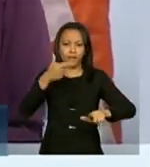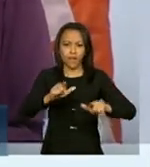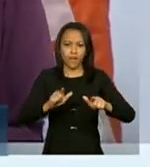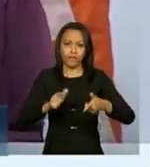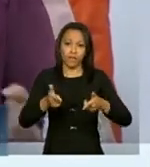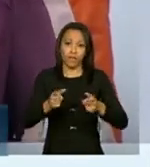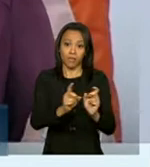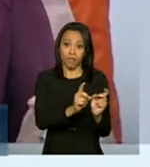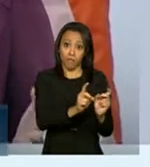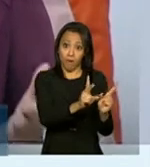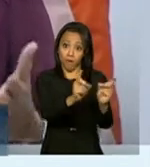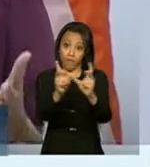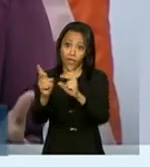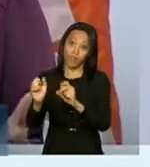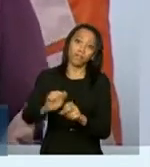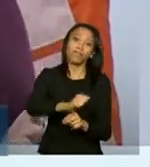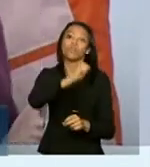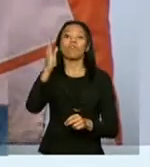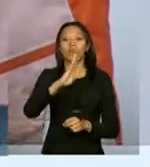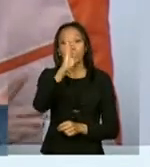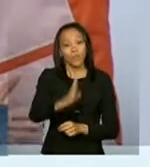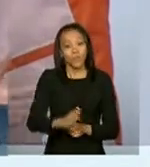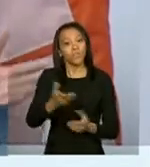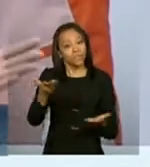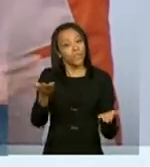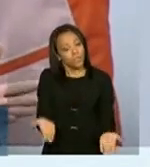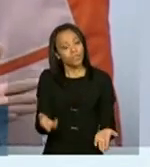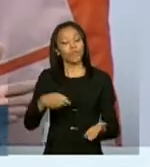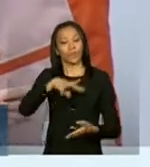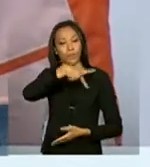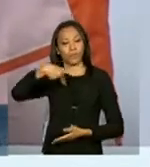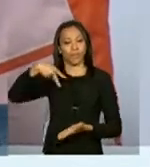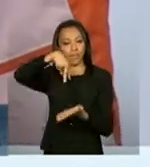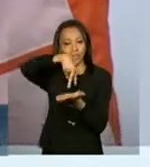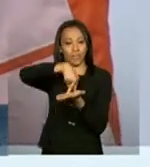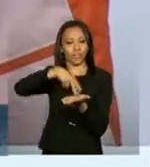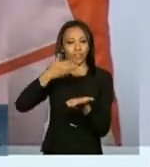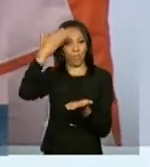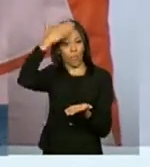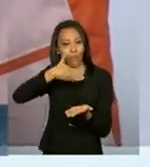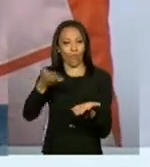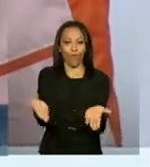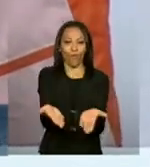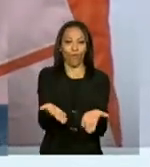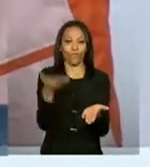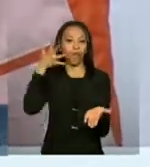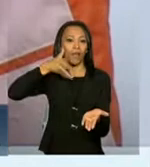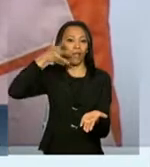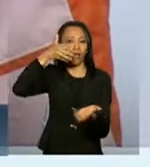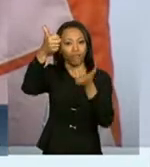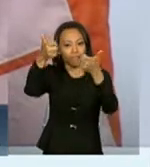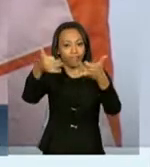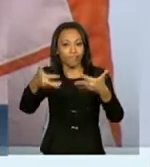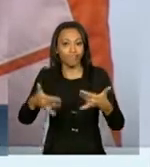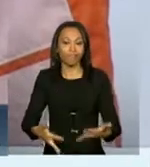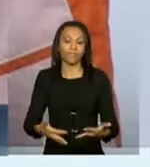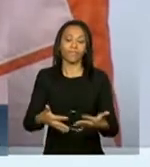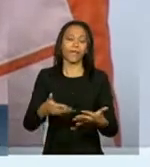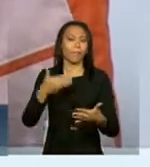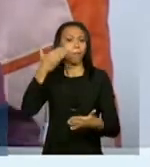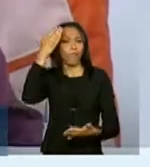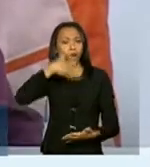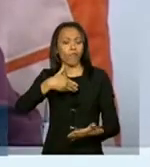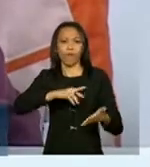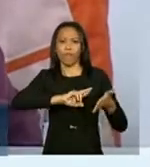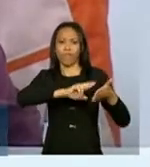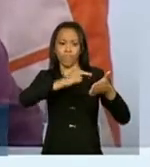mercado internacional. E isso foi o que o presidente Robson nos mostrou, ao evidenciar a